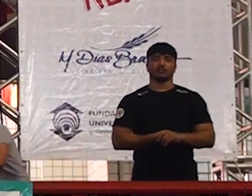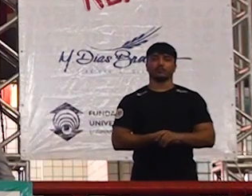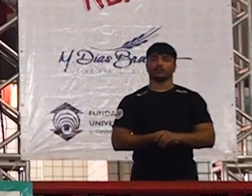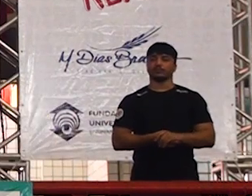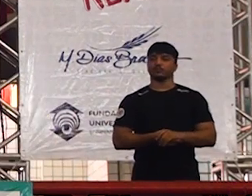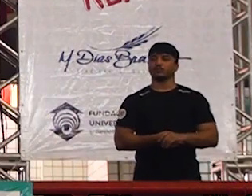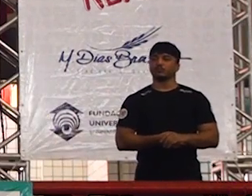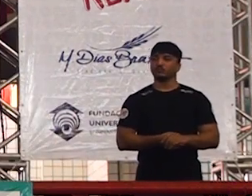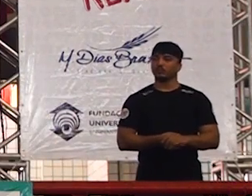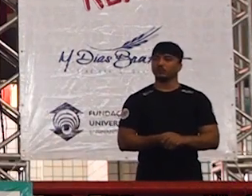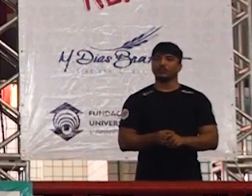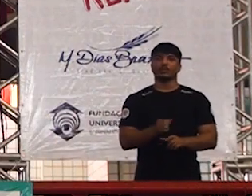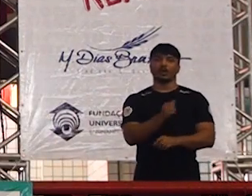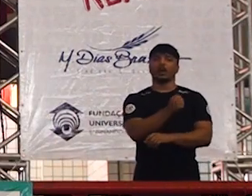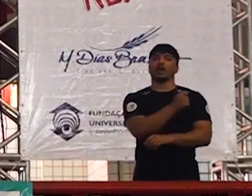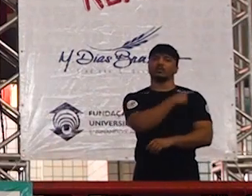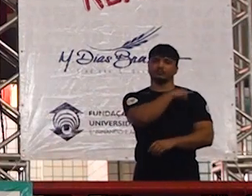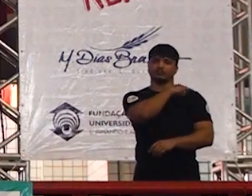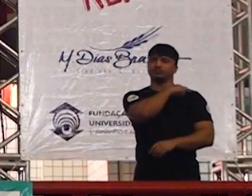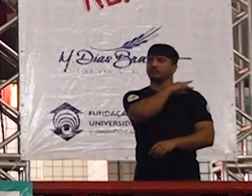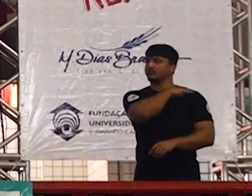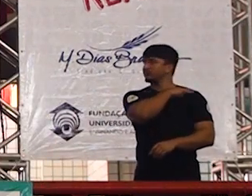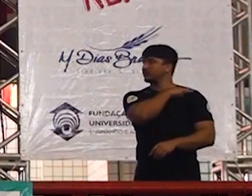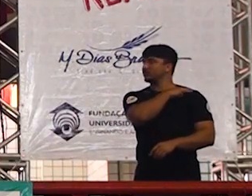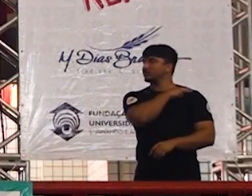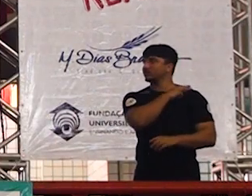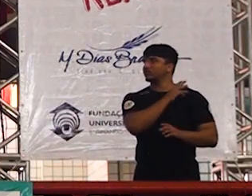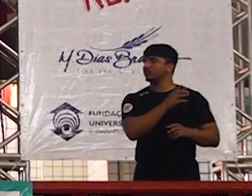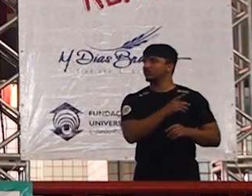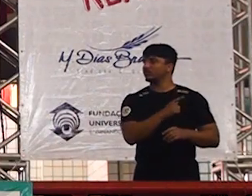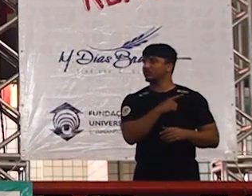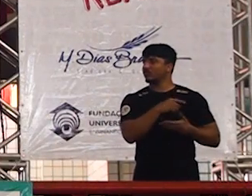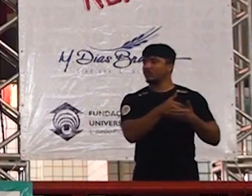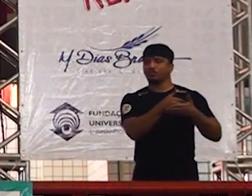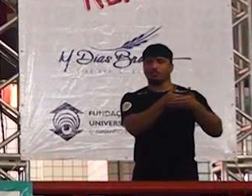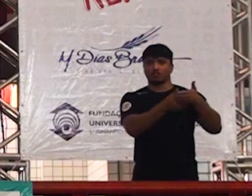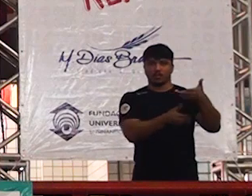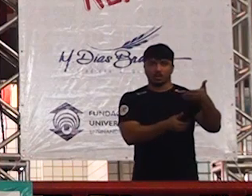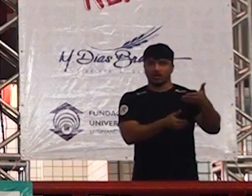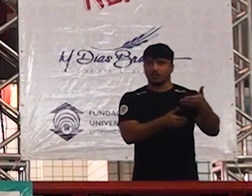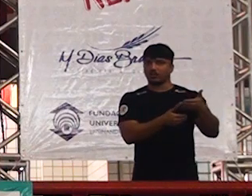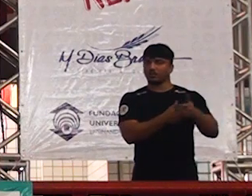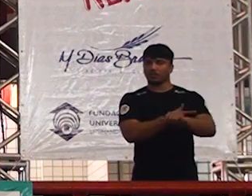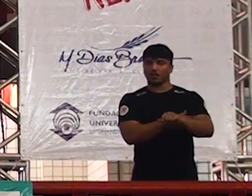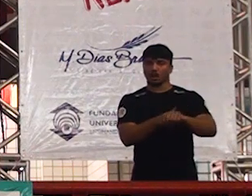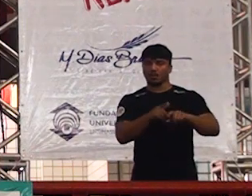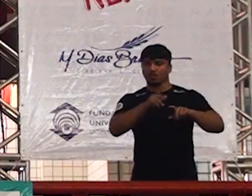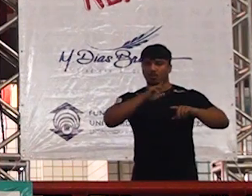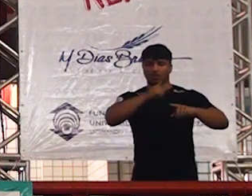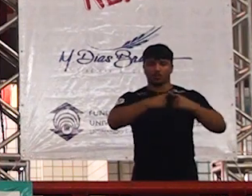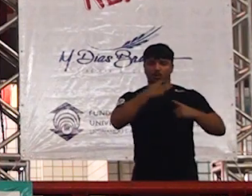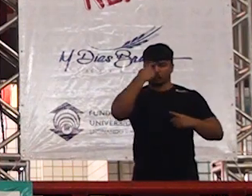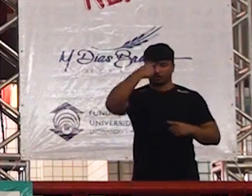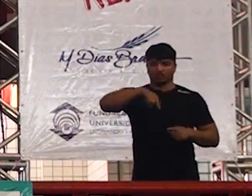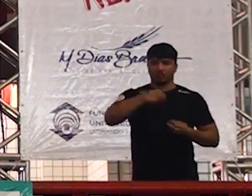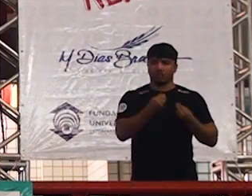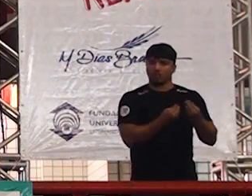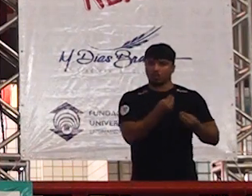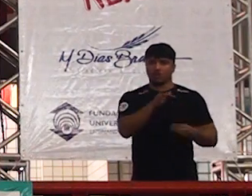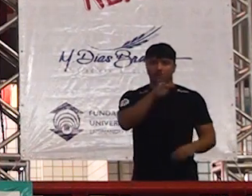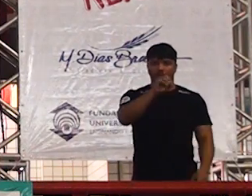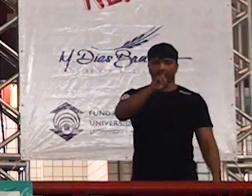Gente, um aluno de ensino médio entregar uma prova em branco, porque não sabe falar do foro